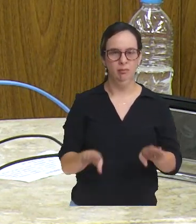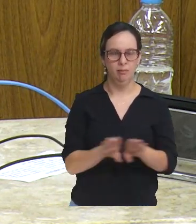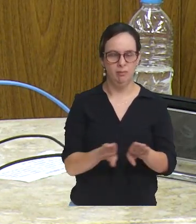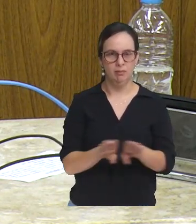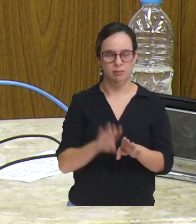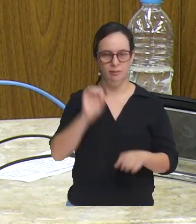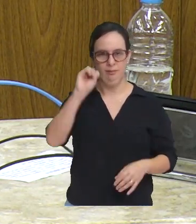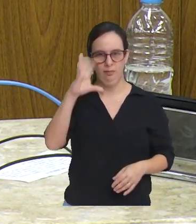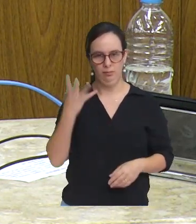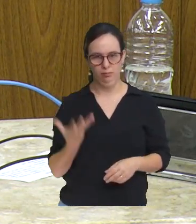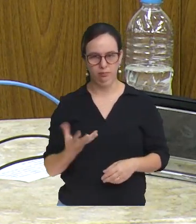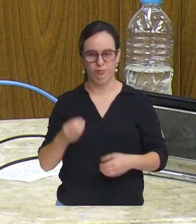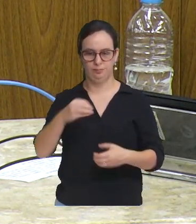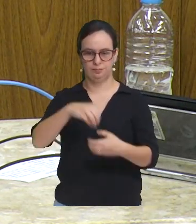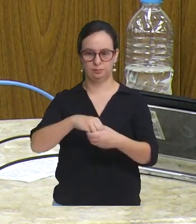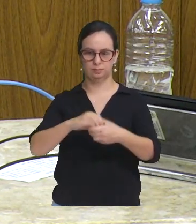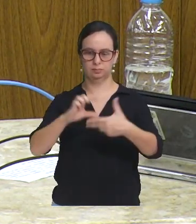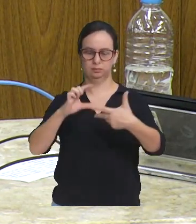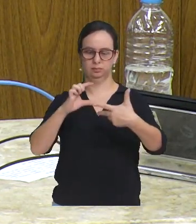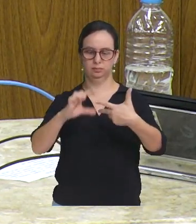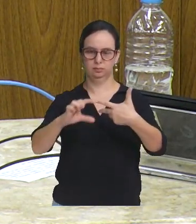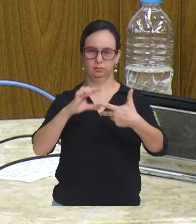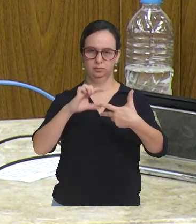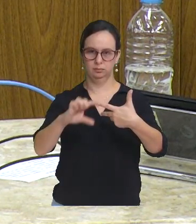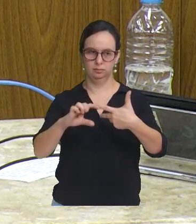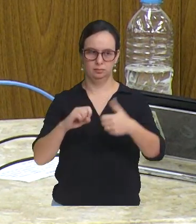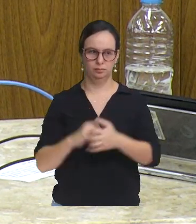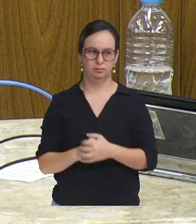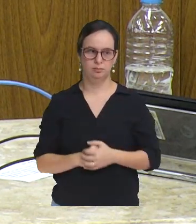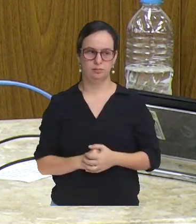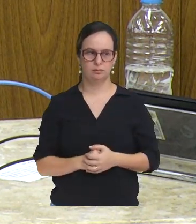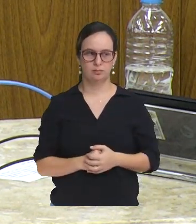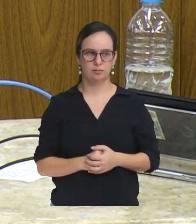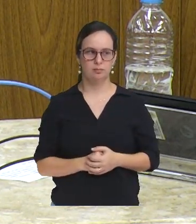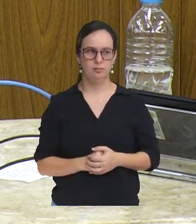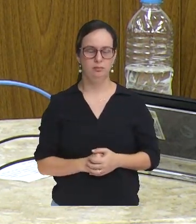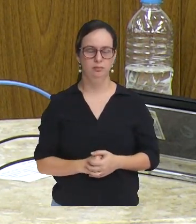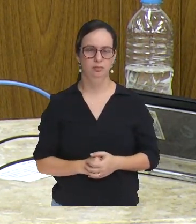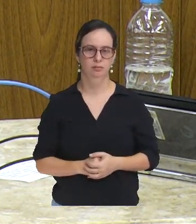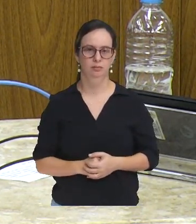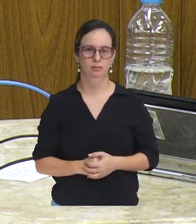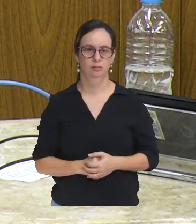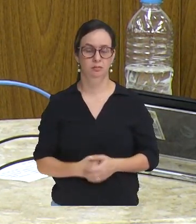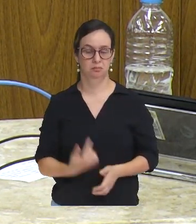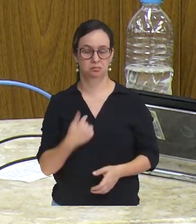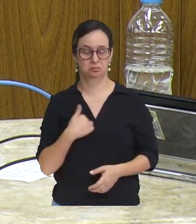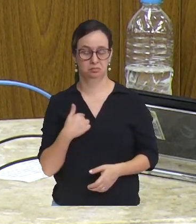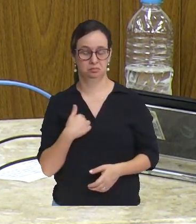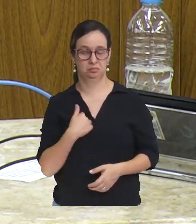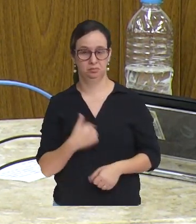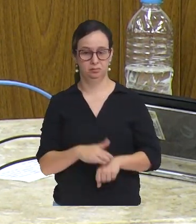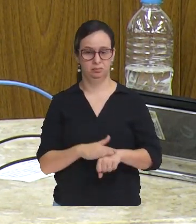né? Há pouco tempo estive conversando com uma empresa, com um empresário a respeito disso,